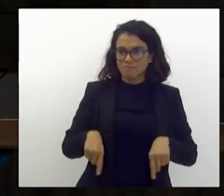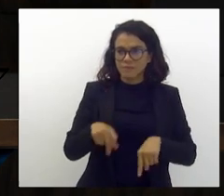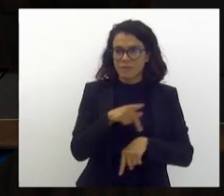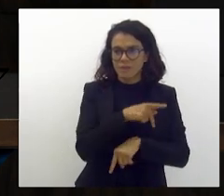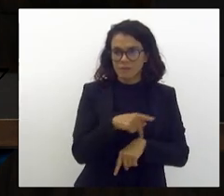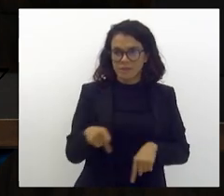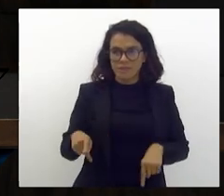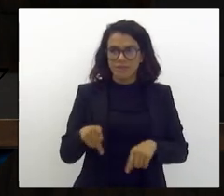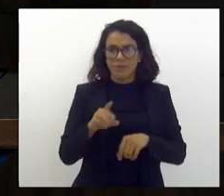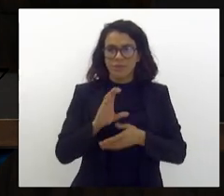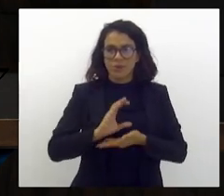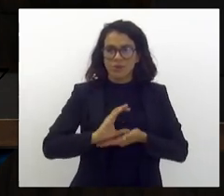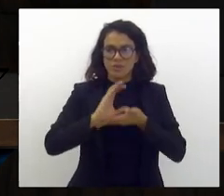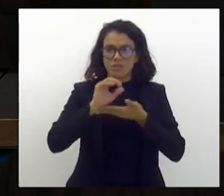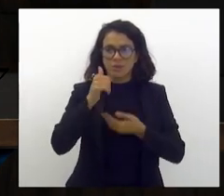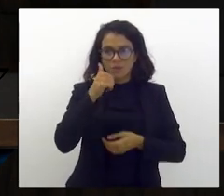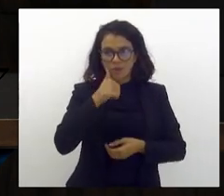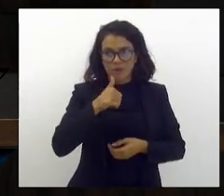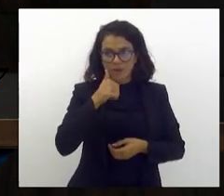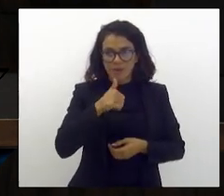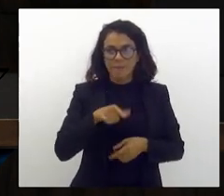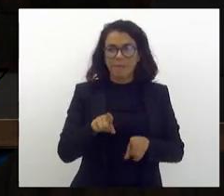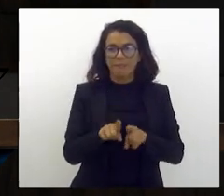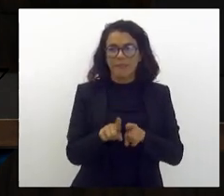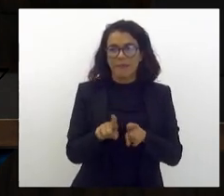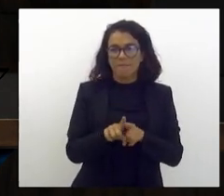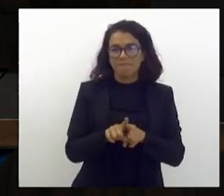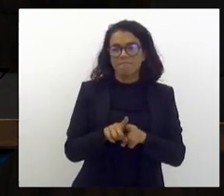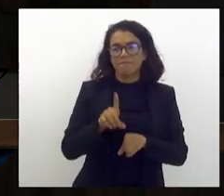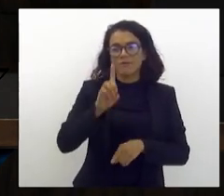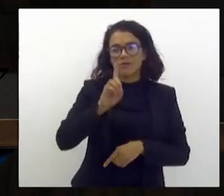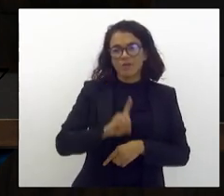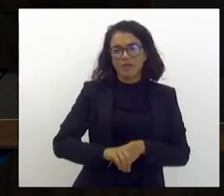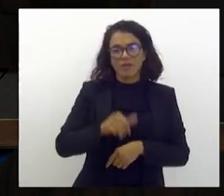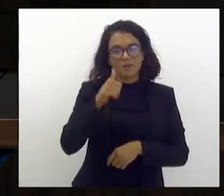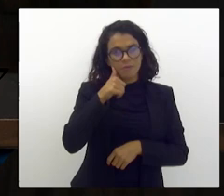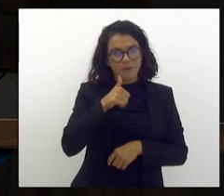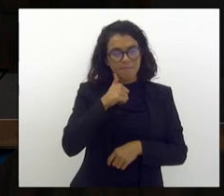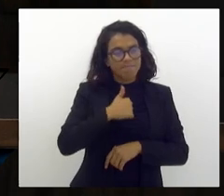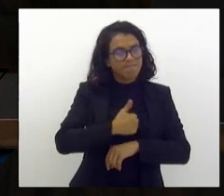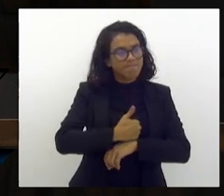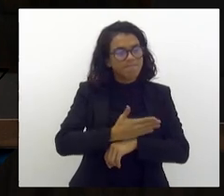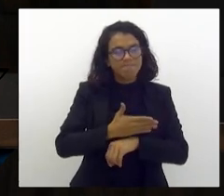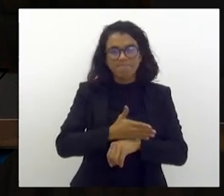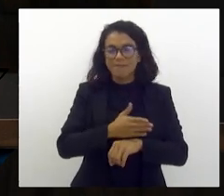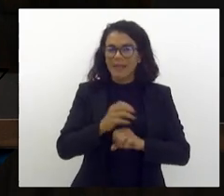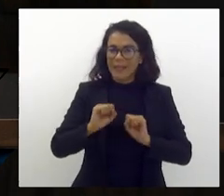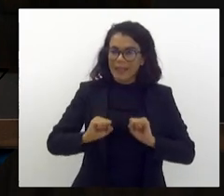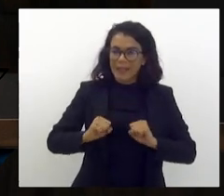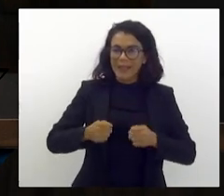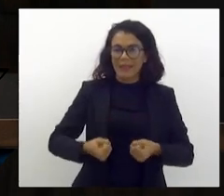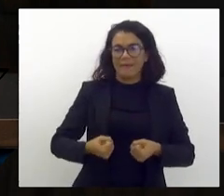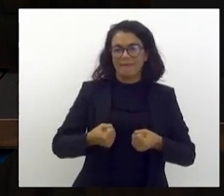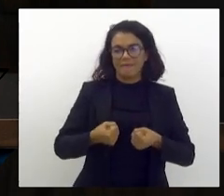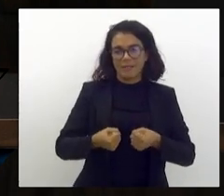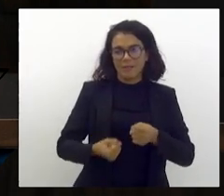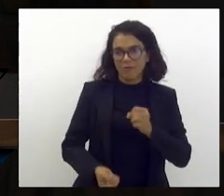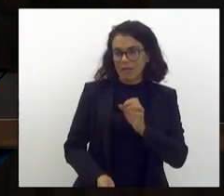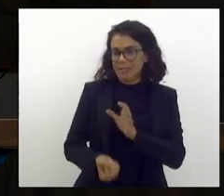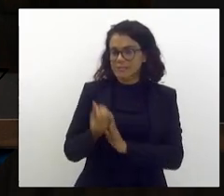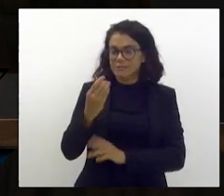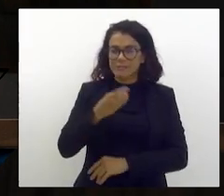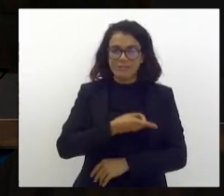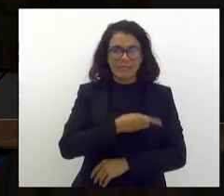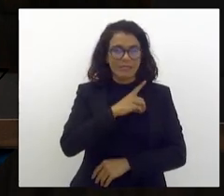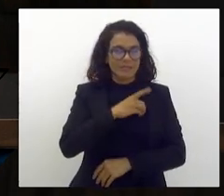do Conselho da Mulher, na coordenação dos direitos da mulher, a todo tempo defendeu a instalação da Delegacia de